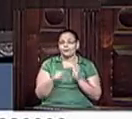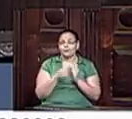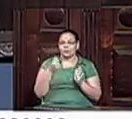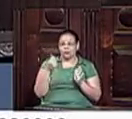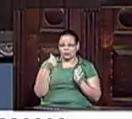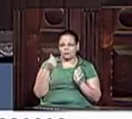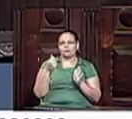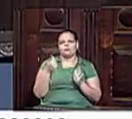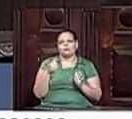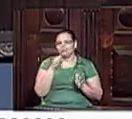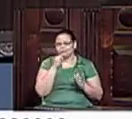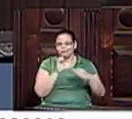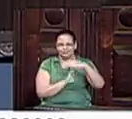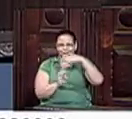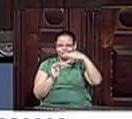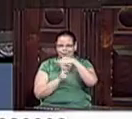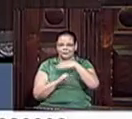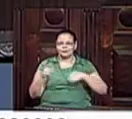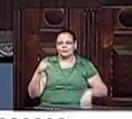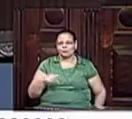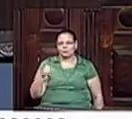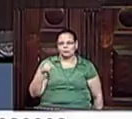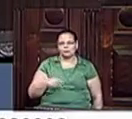as petroleiras hoje